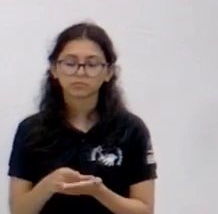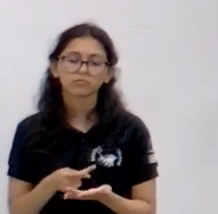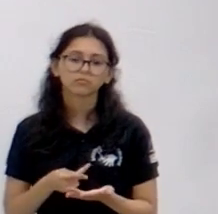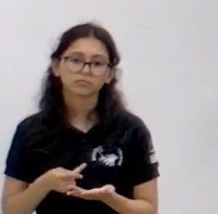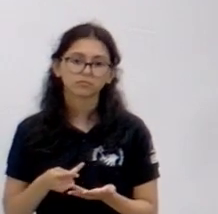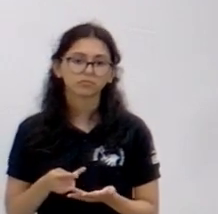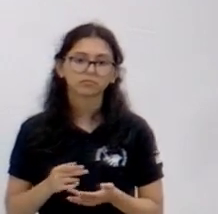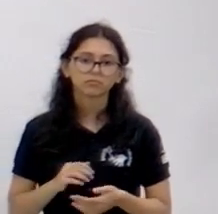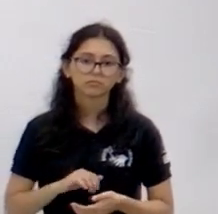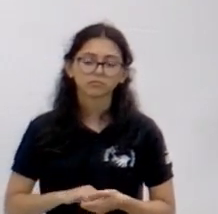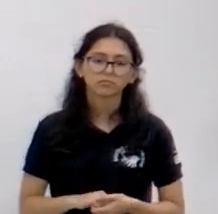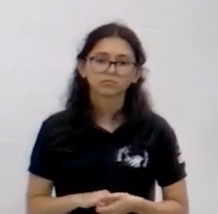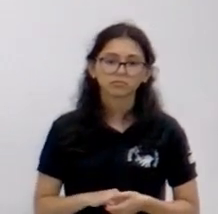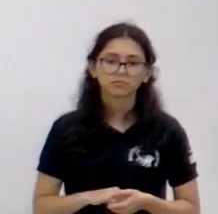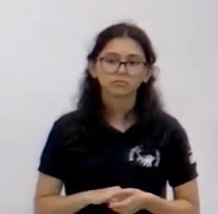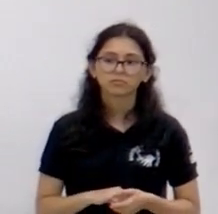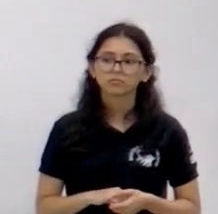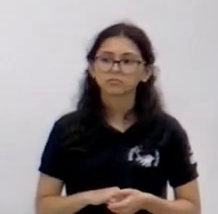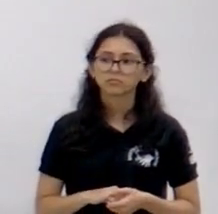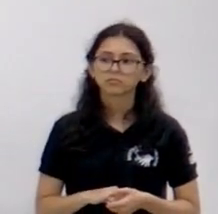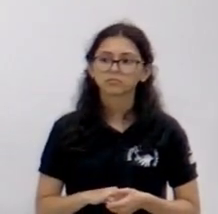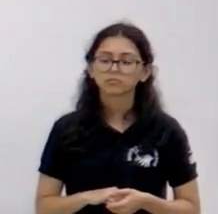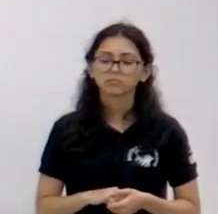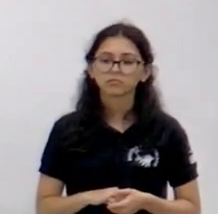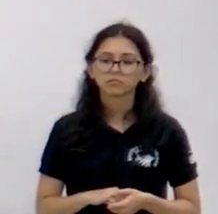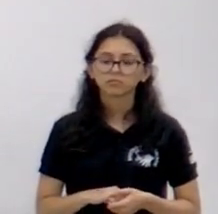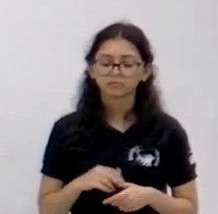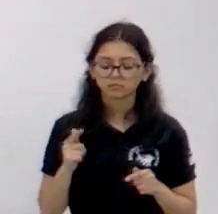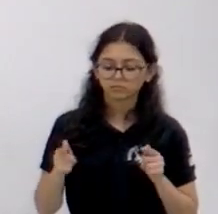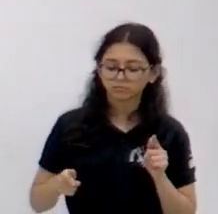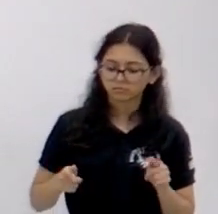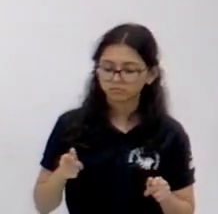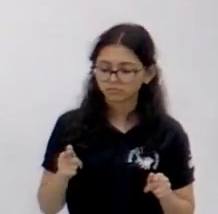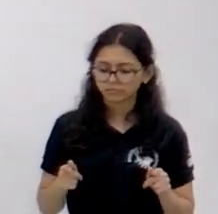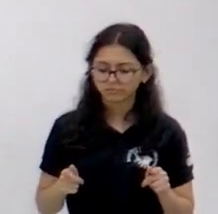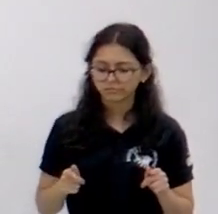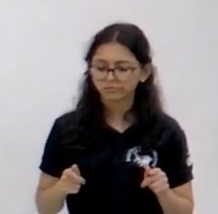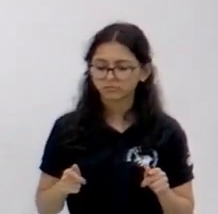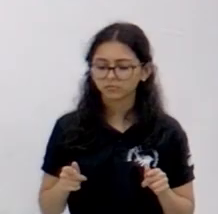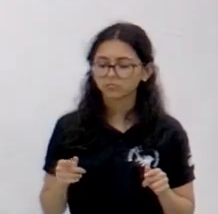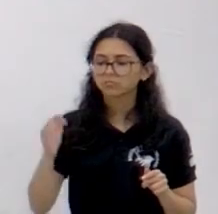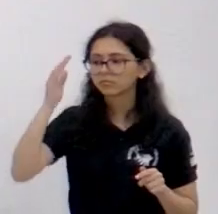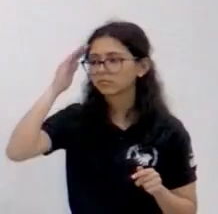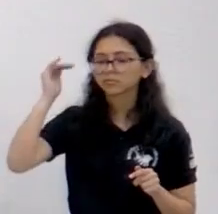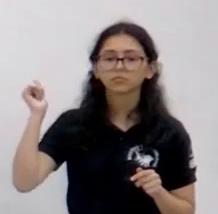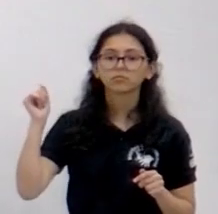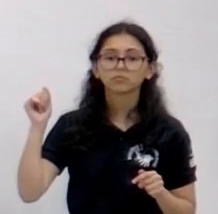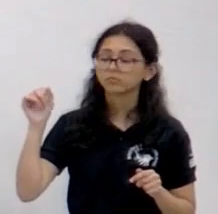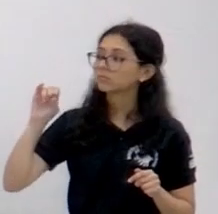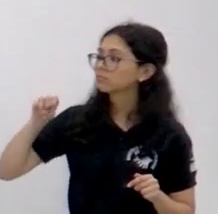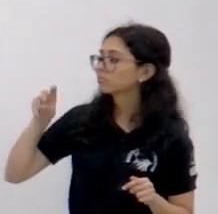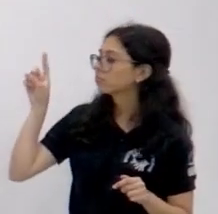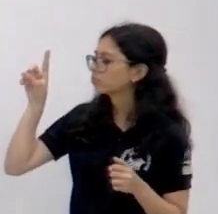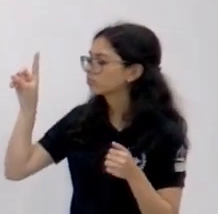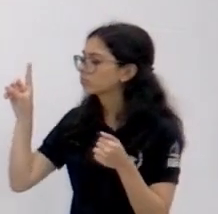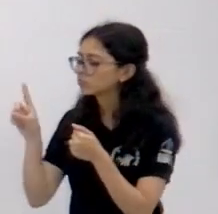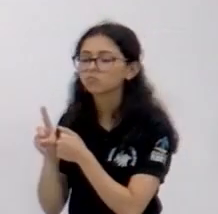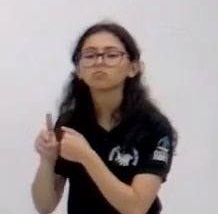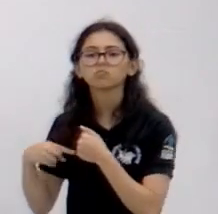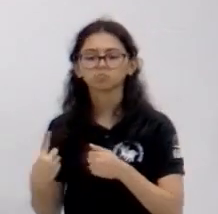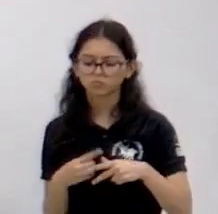Ele não podia haver uma relação entre presença de Deus e derrota. Se Deus está conosco, nós somos